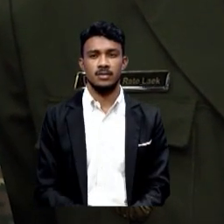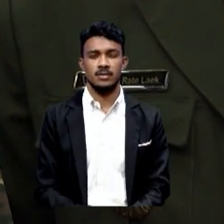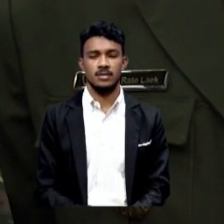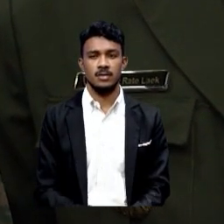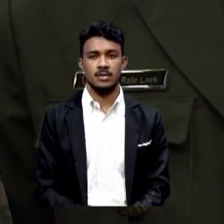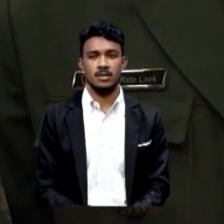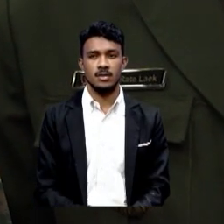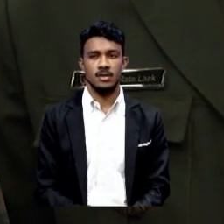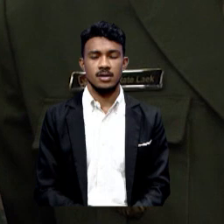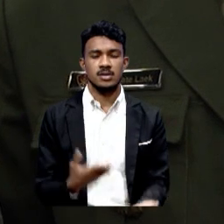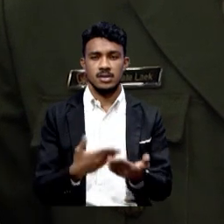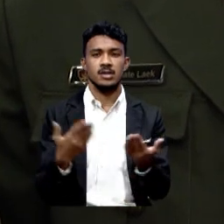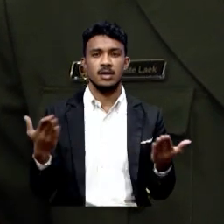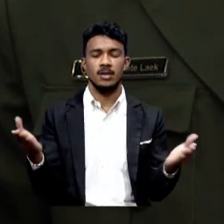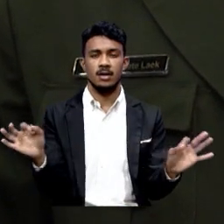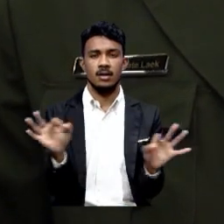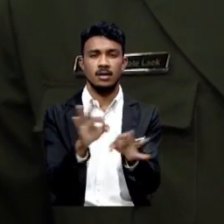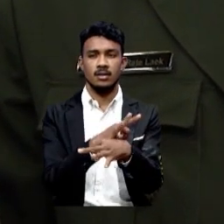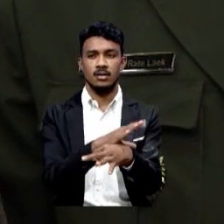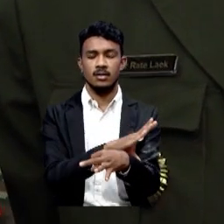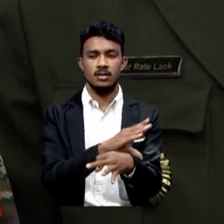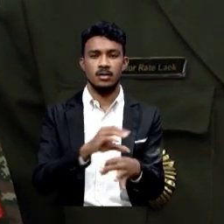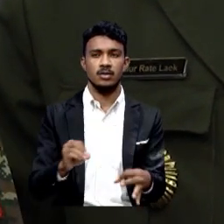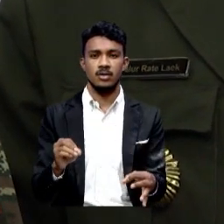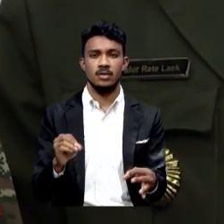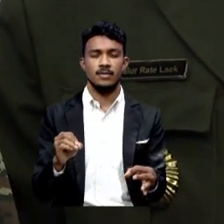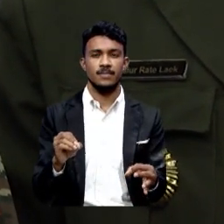sistema manutenção, sistema logístico,